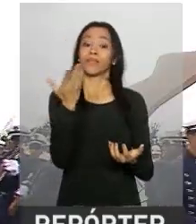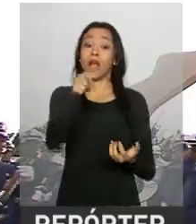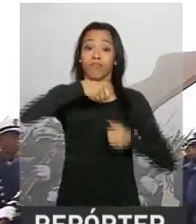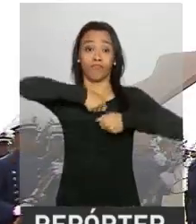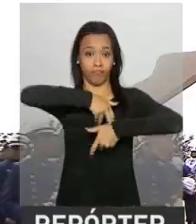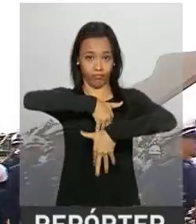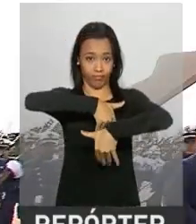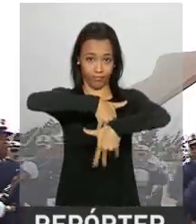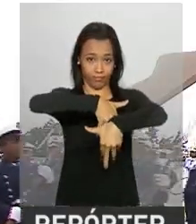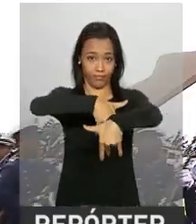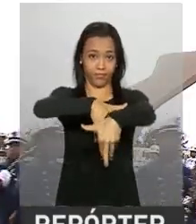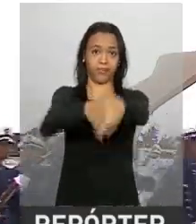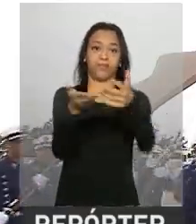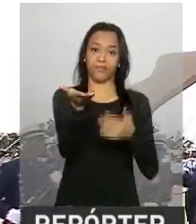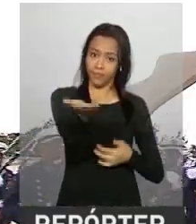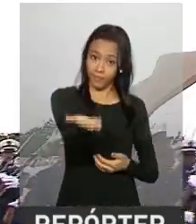Desfile.